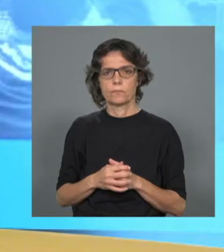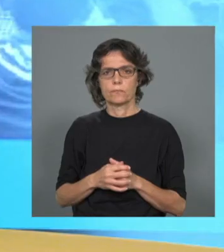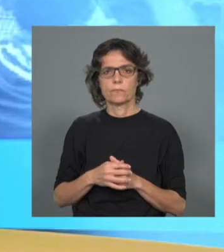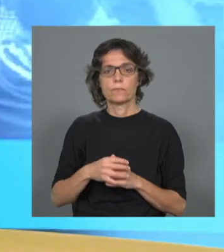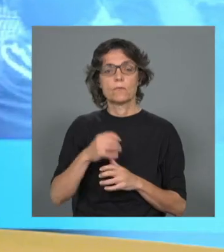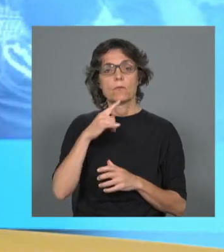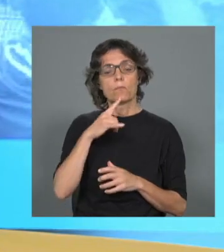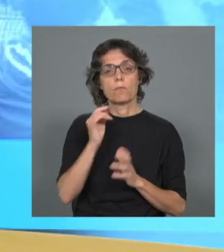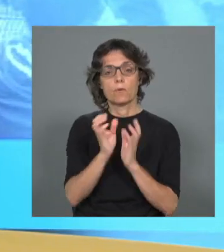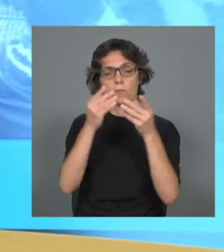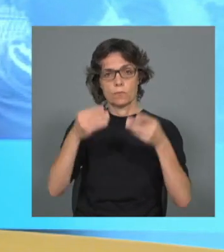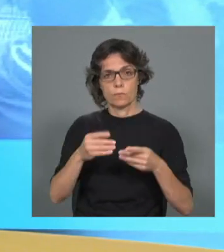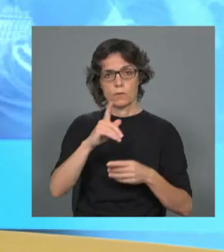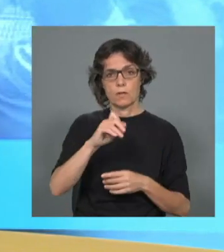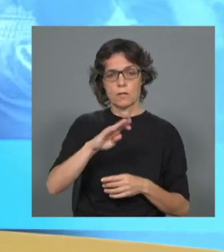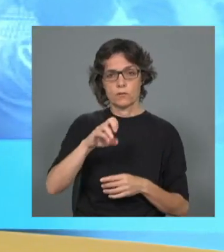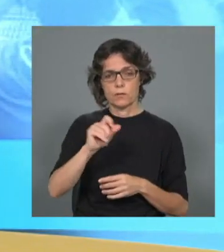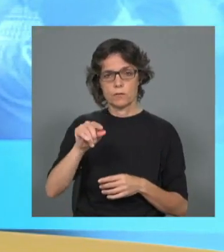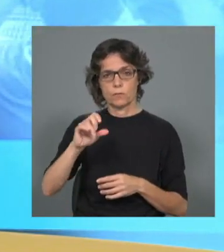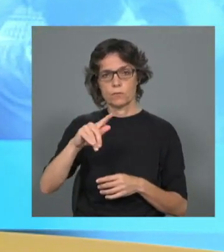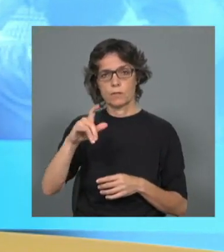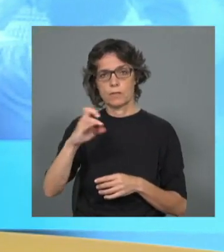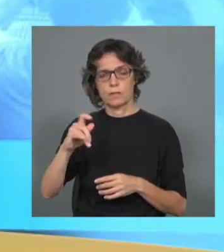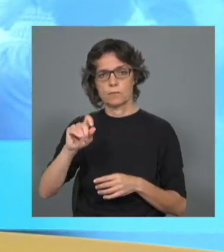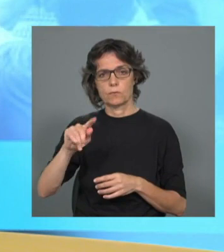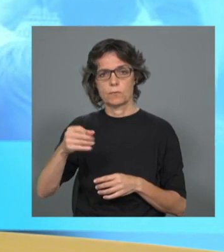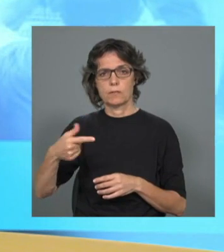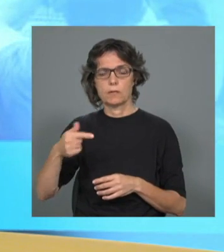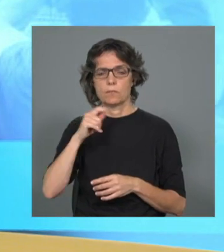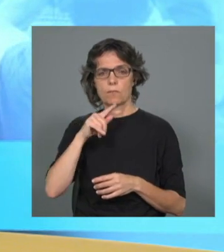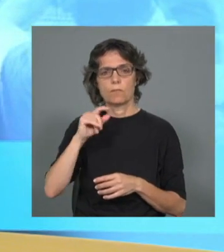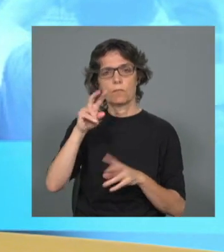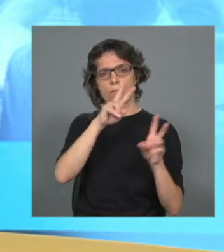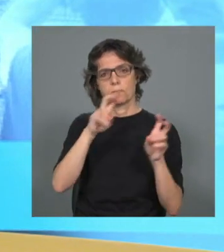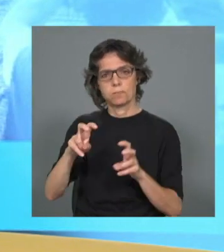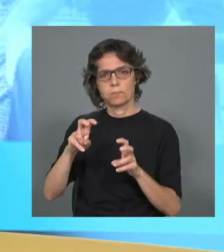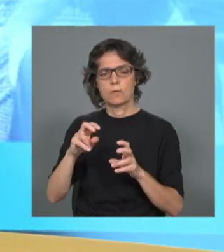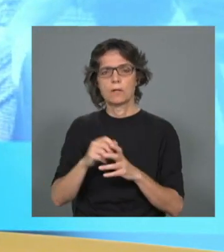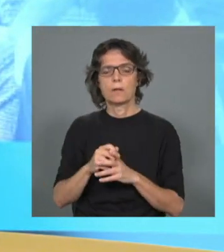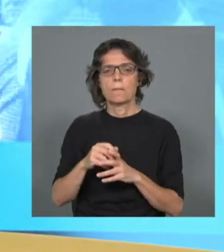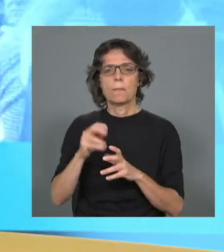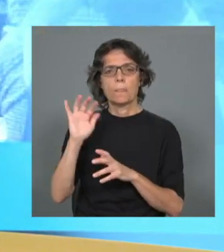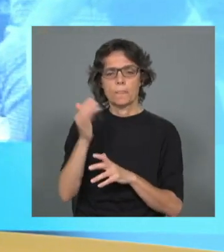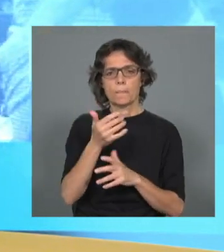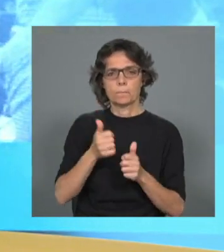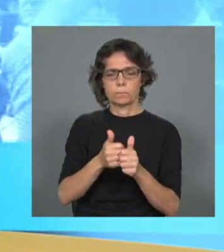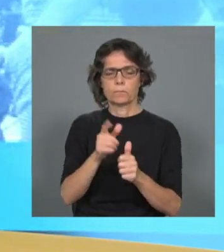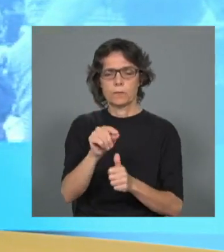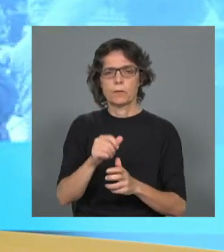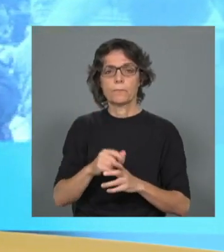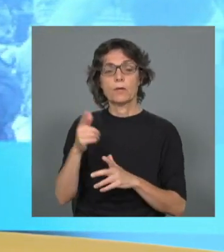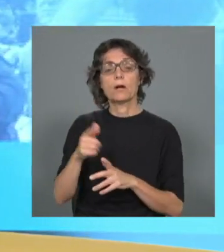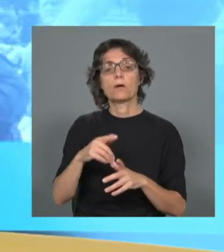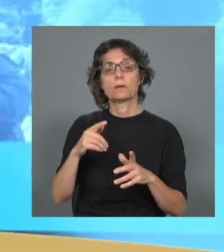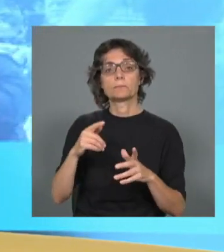Visite o portal agência.eclesia.pt e acompanhe estas e outras notícias. Agora apresentamos o 18º